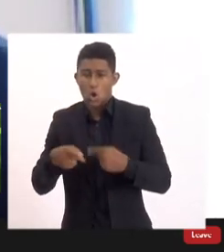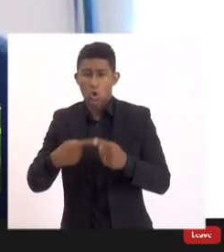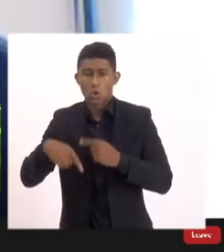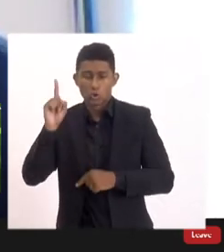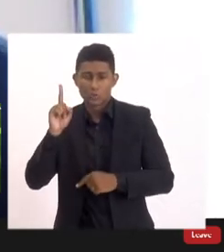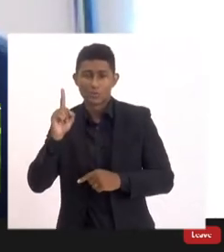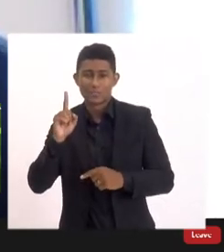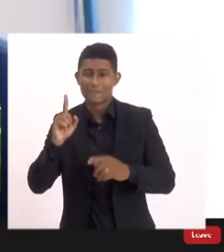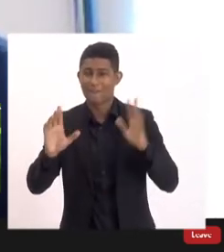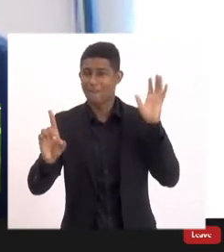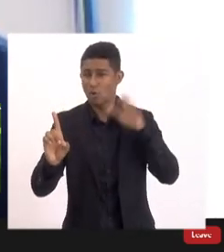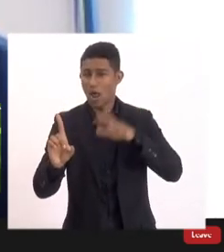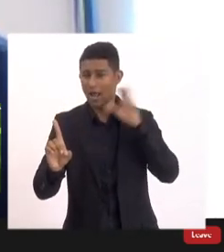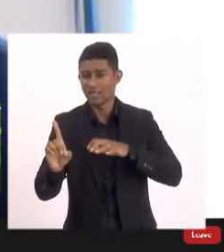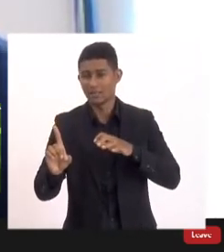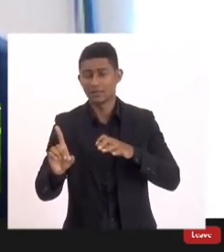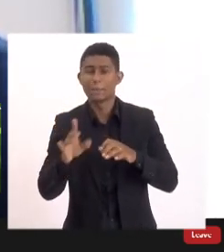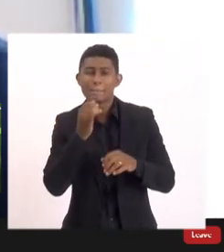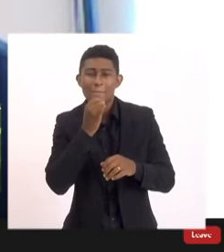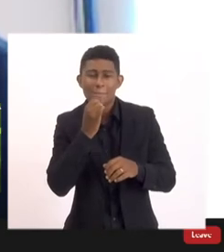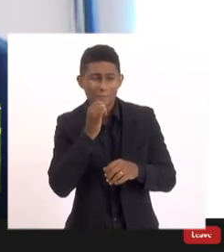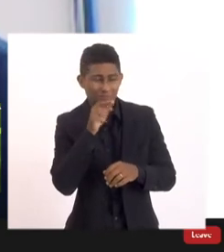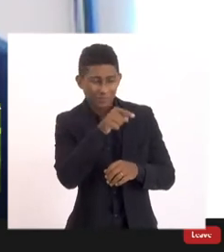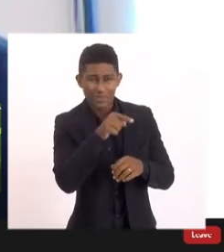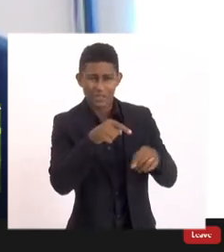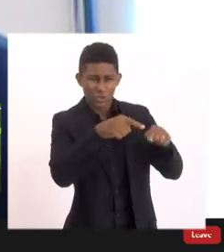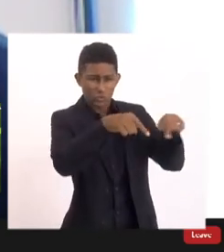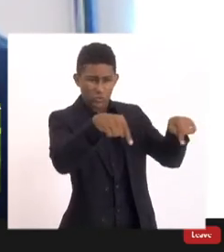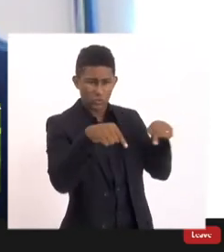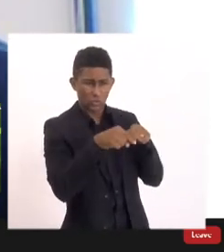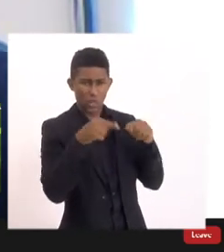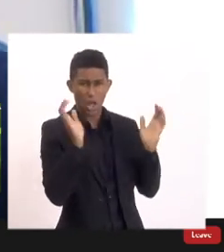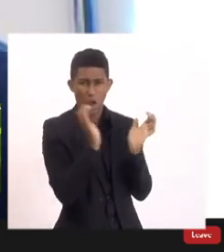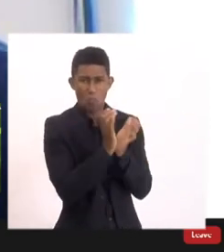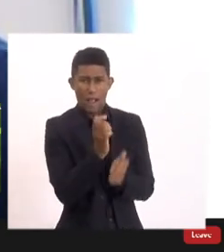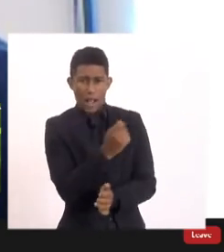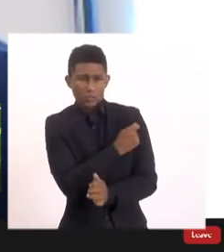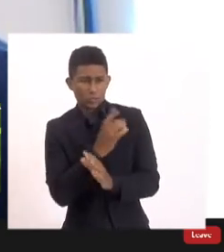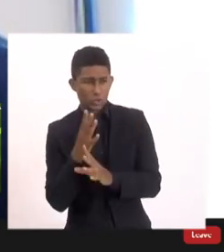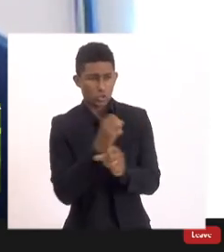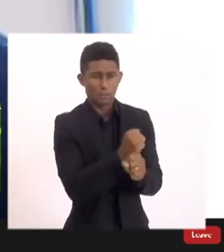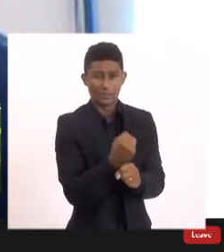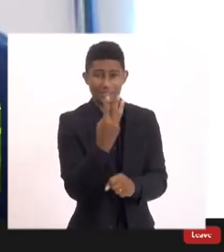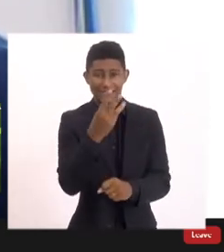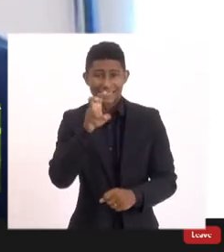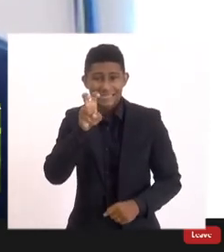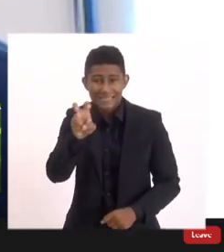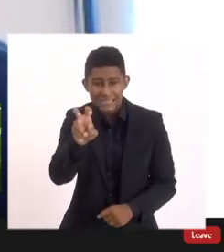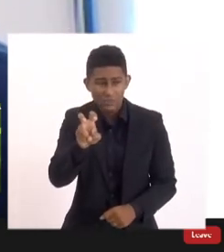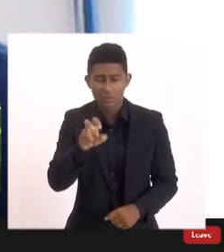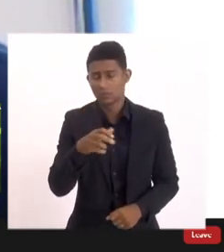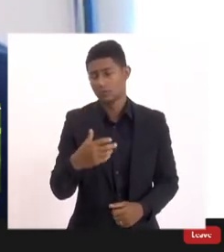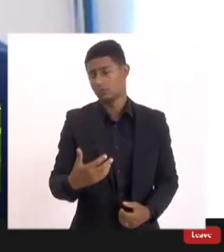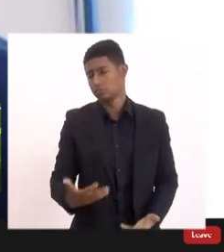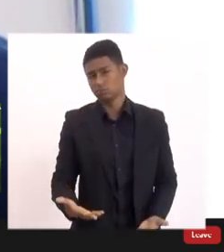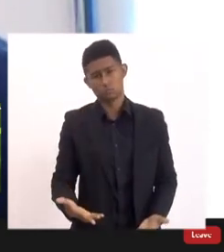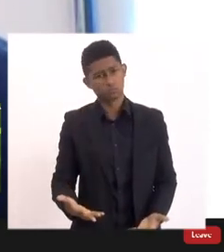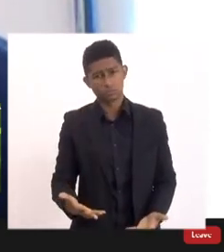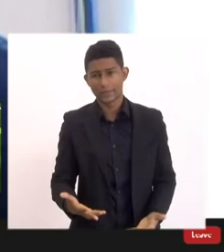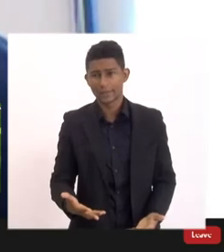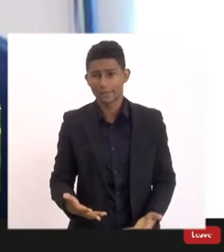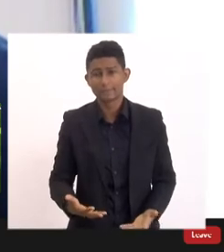20 alunos. Mas turmas com 35 alunos, num momento de pandemia, nos parece ter